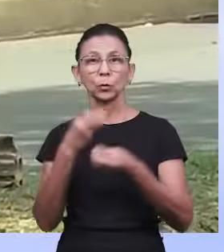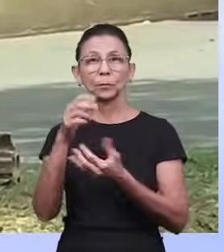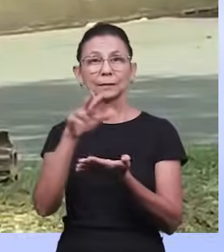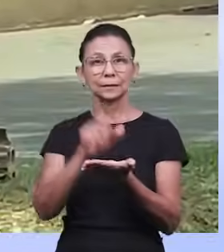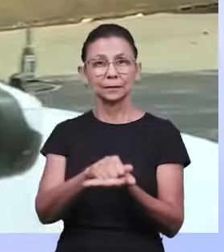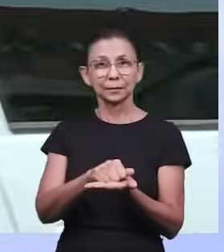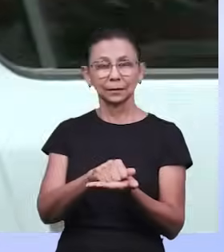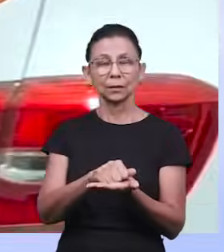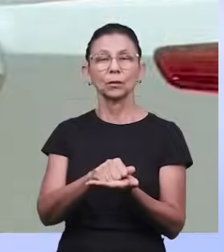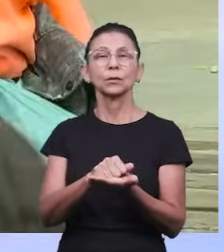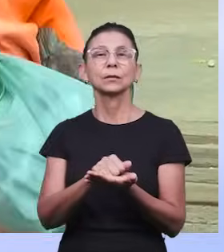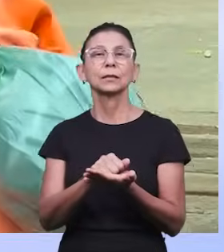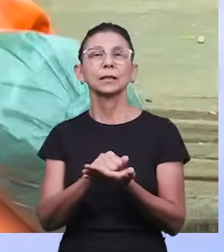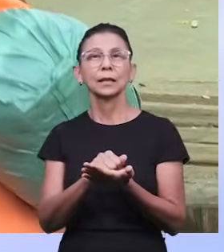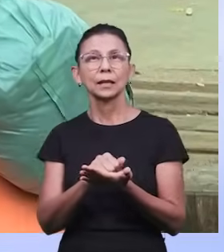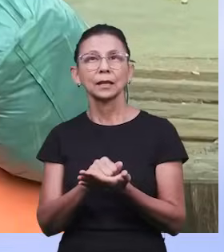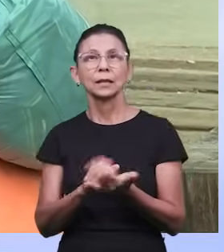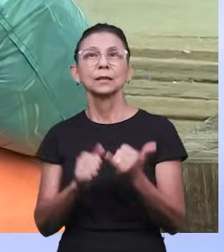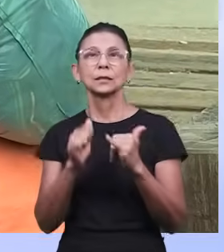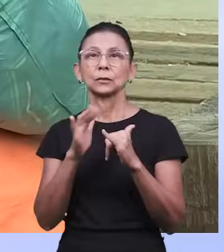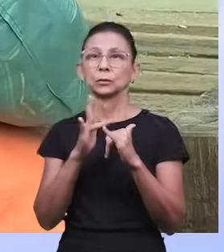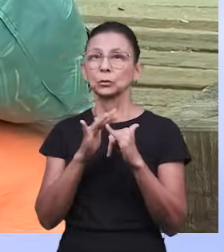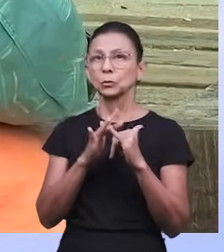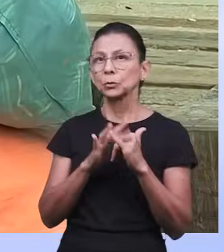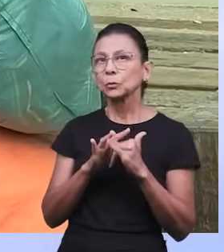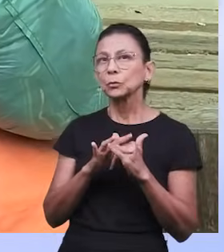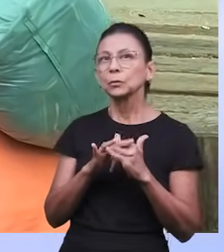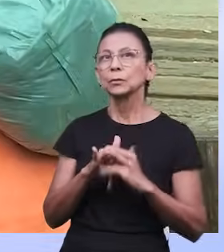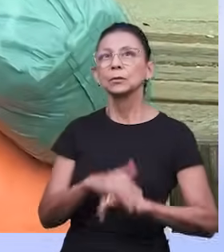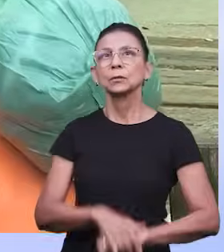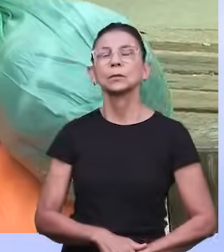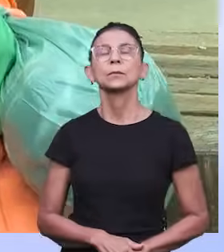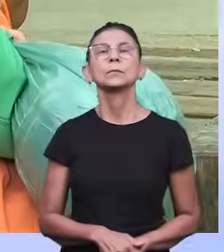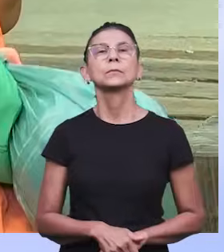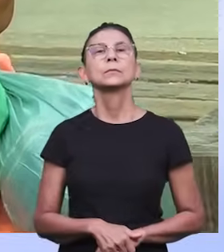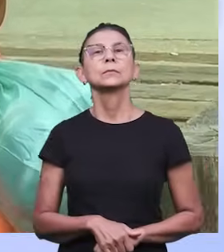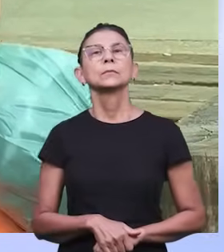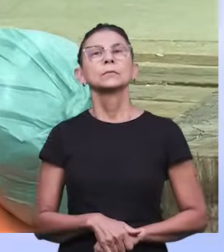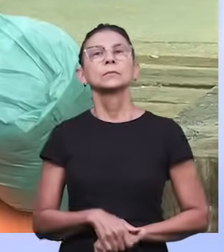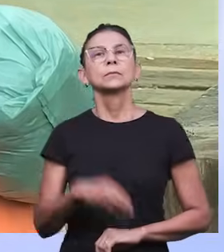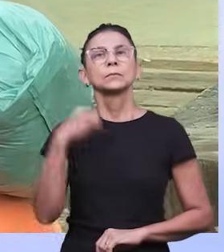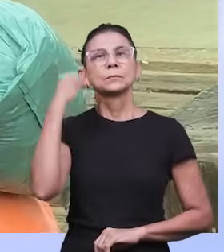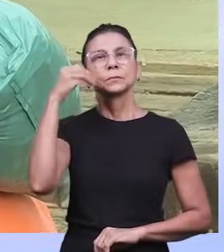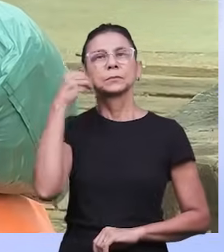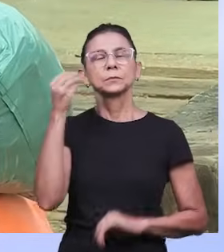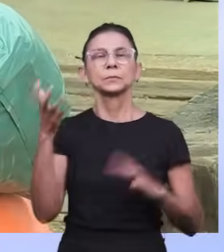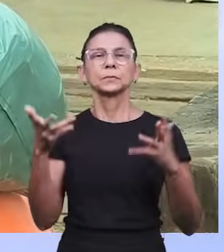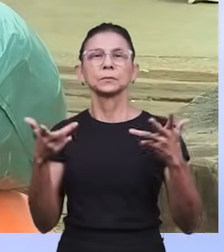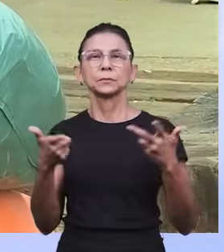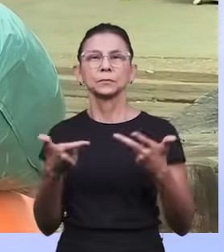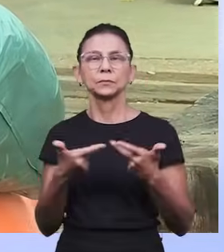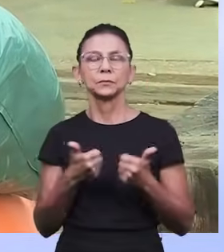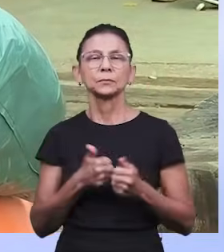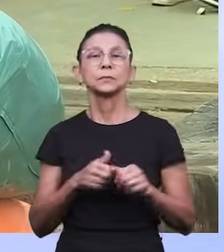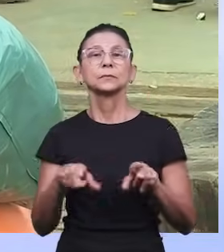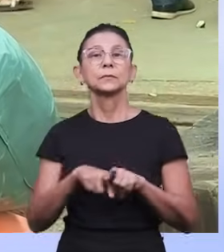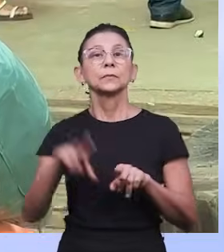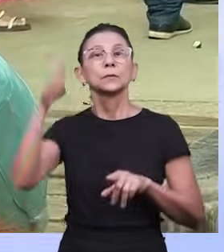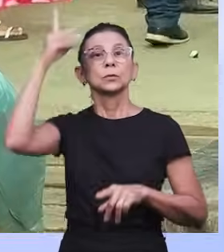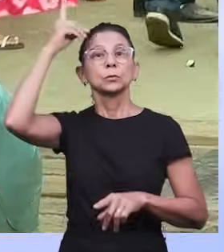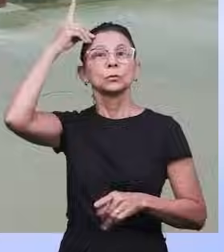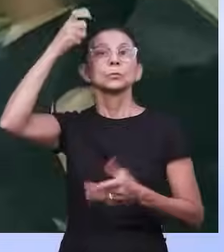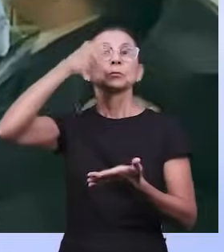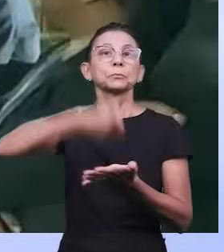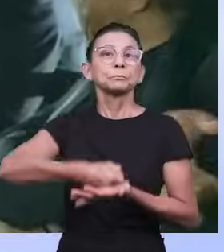uma experiência para a igreja também, marcante, o Senhor operando, o Senhor falando, né, os dons espirituais se cumprindo